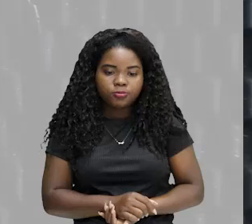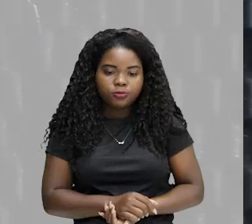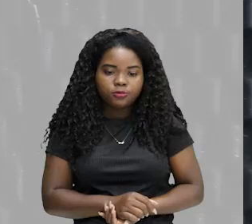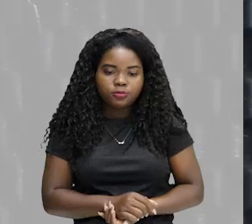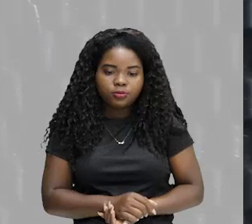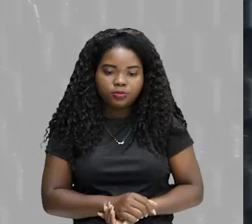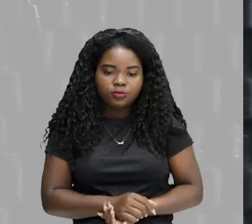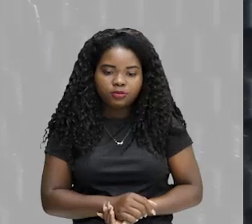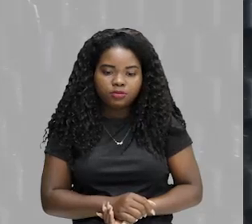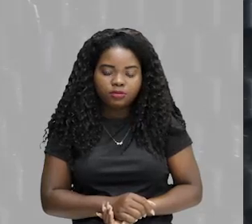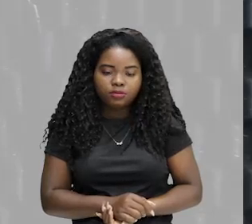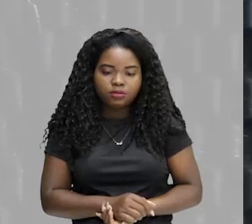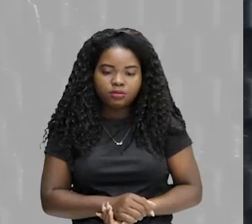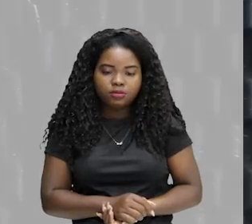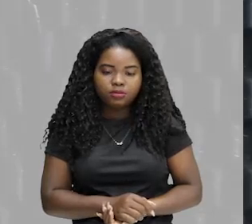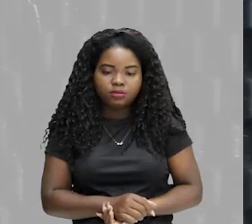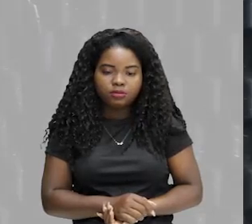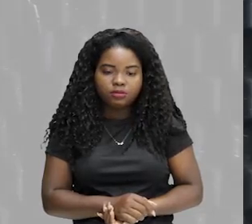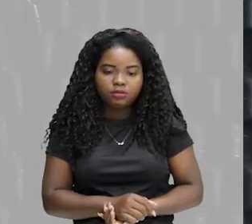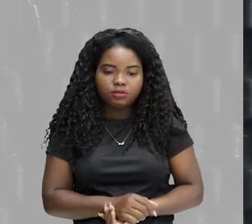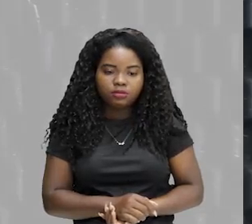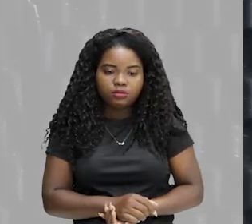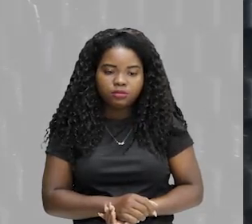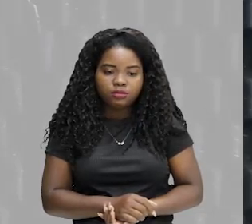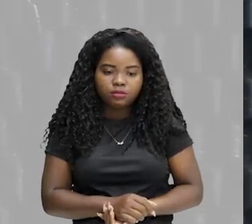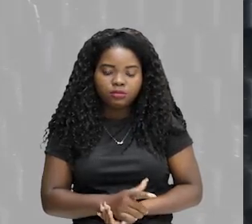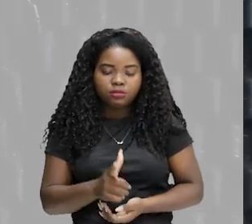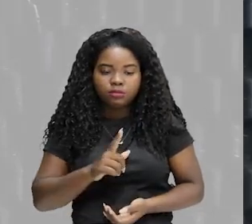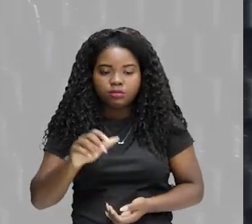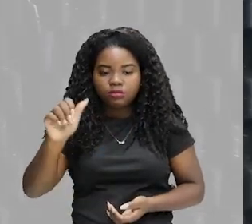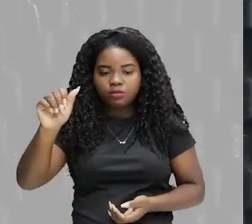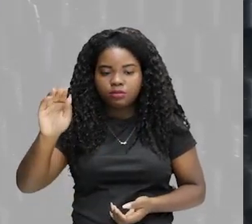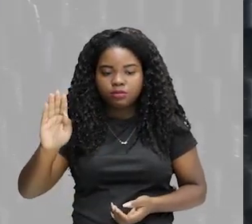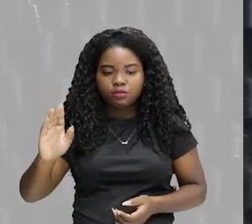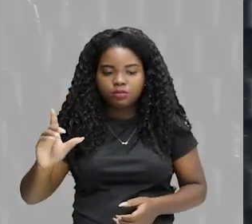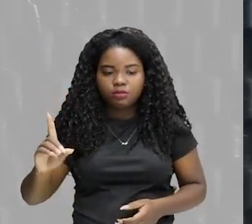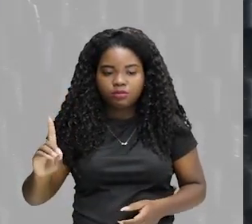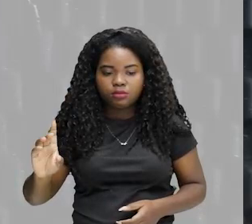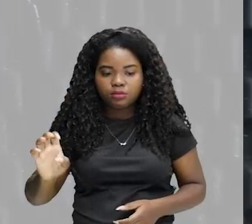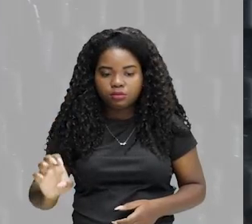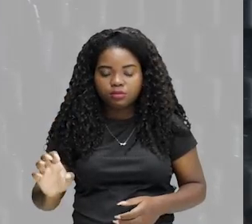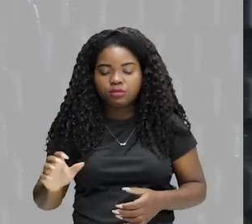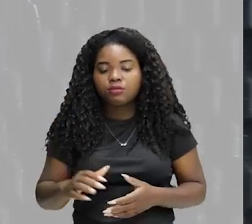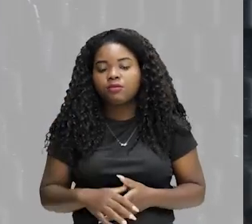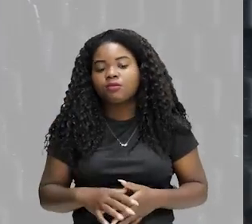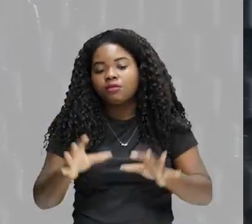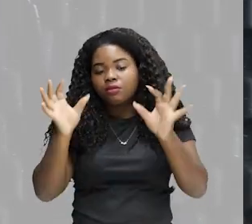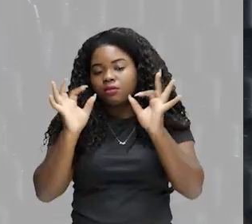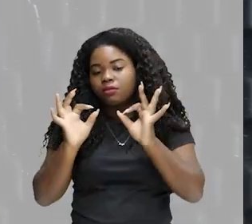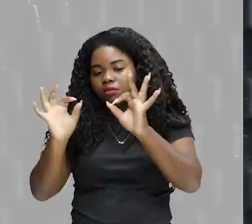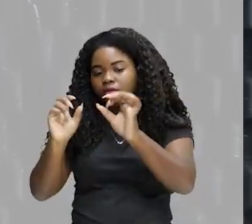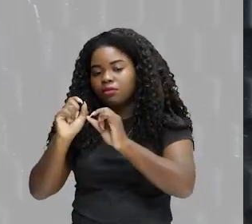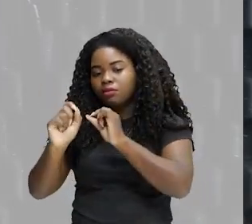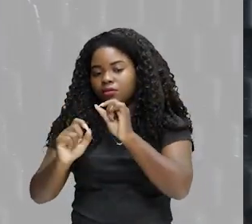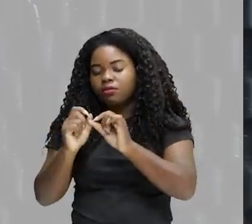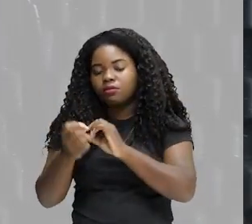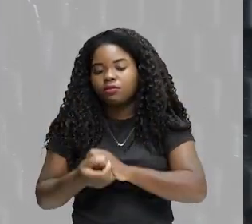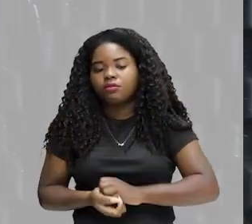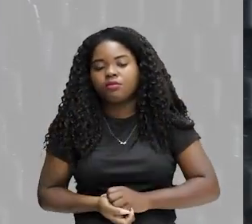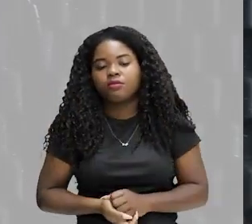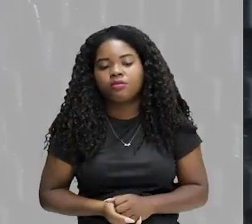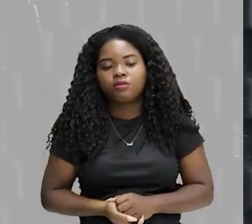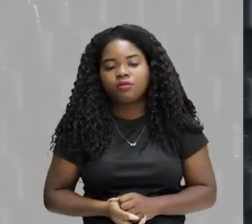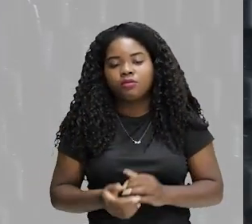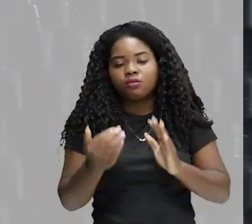então, encontra-se no intervalo. Então, eu tenho essas opções aqui, tá? chama a tua atenção que ele deu